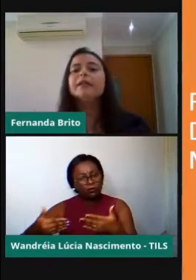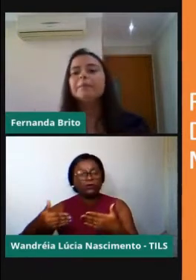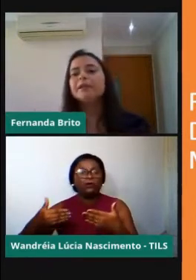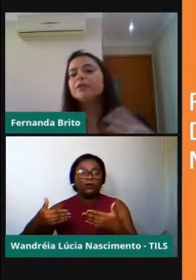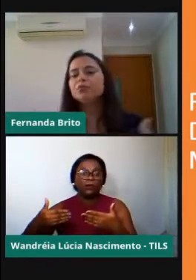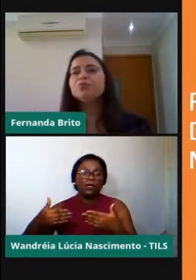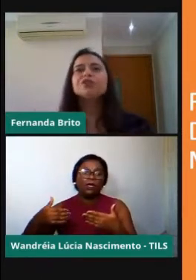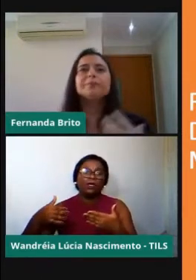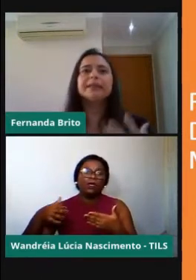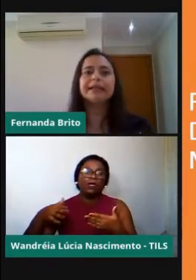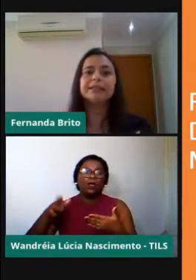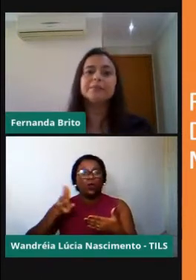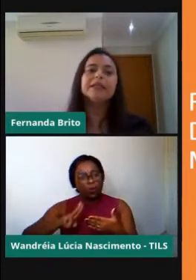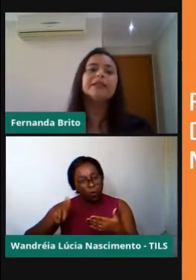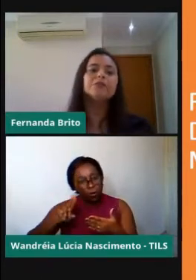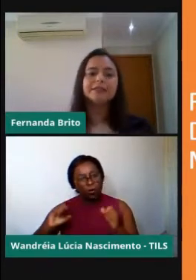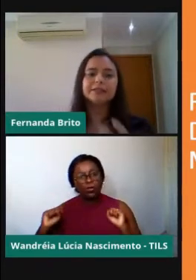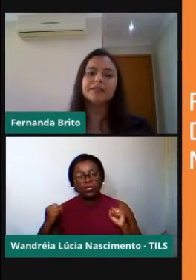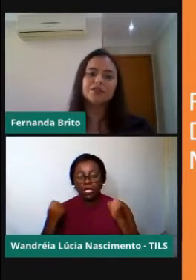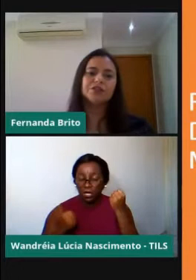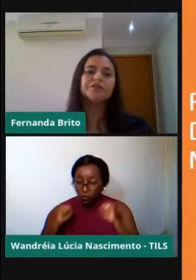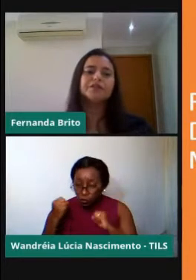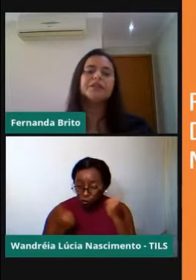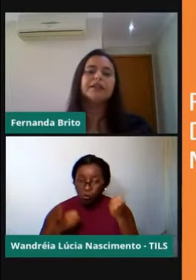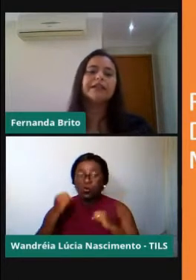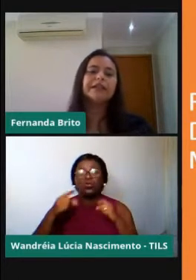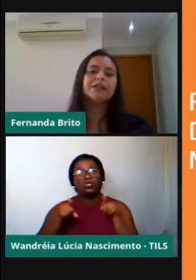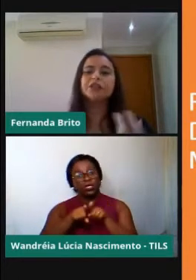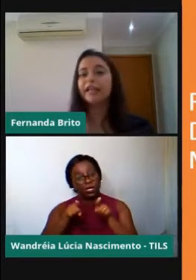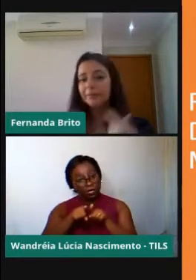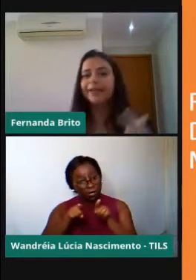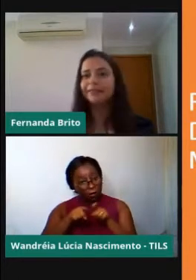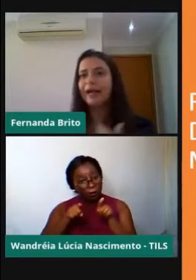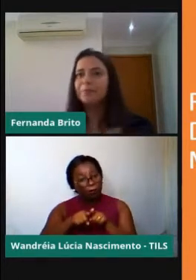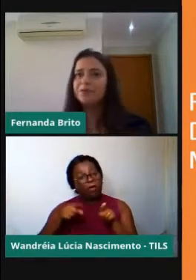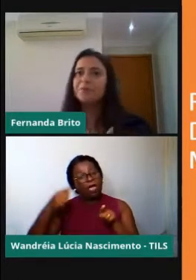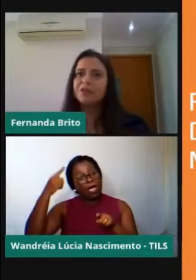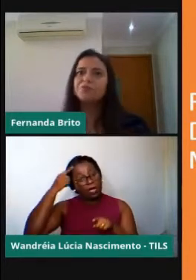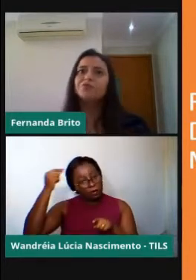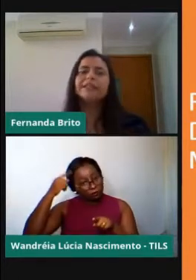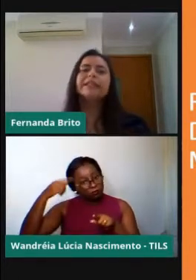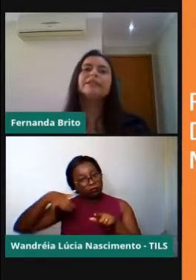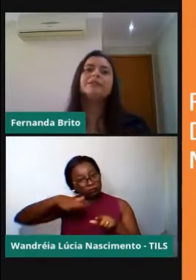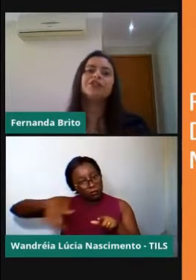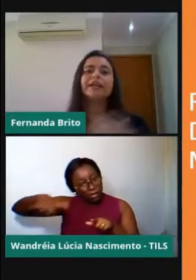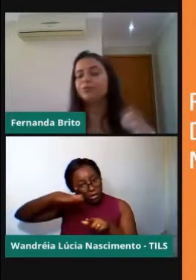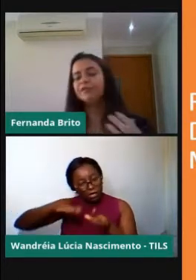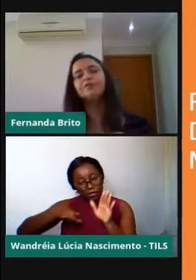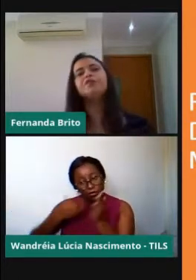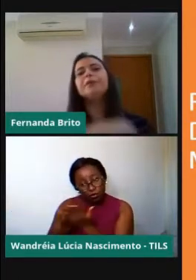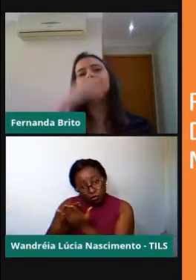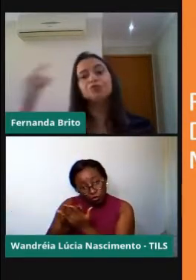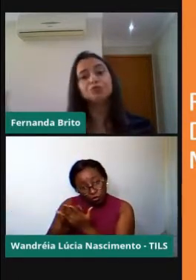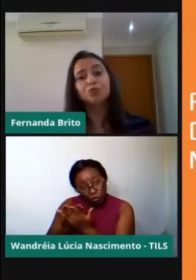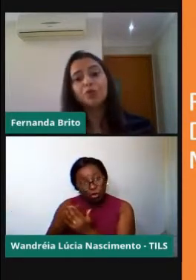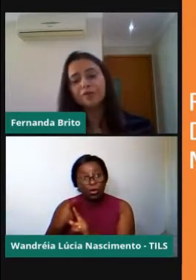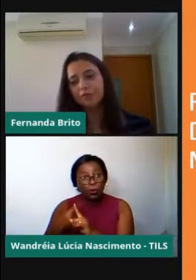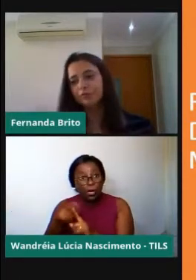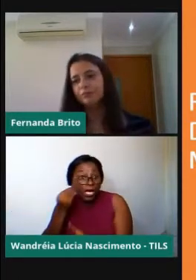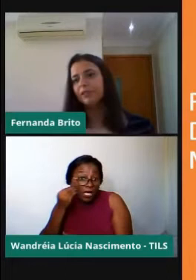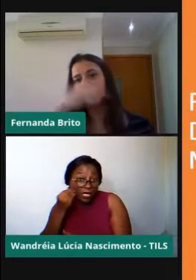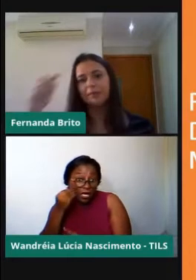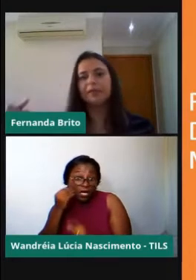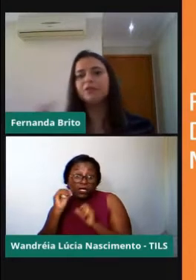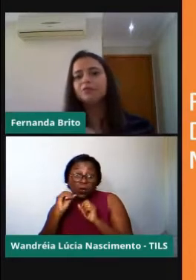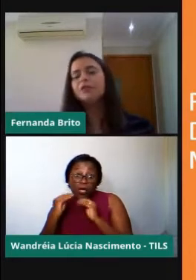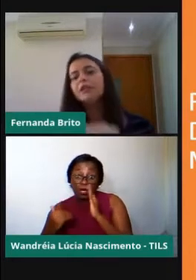utilizada, né, pela indústria, pela academia, numa tentativa de queimar etapas mesmo, né, já que o desenvolvimento de um